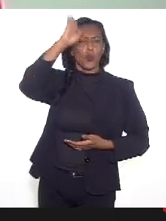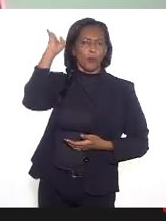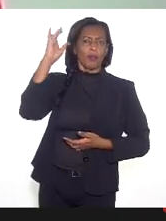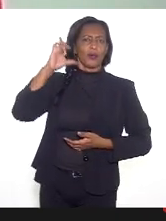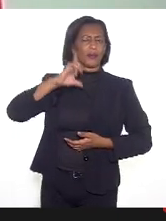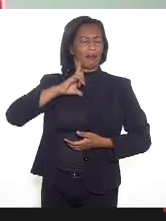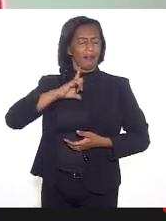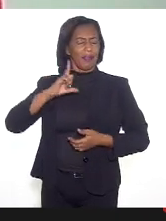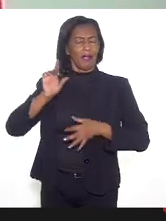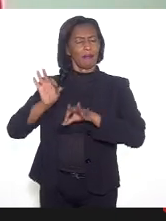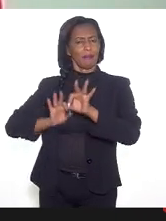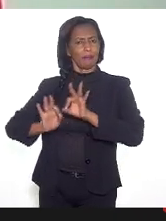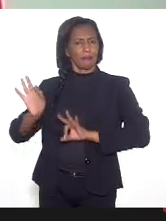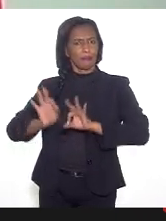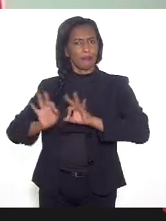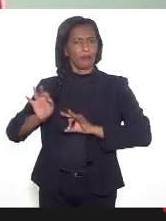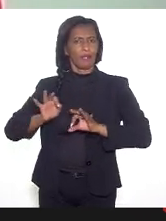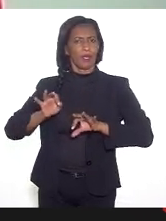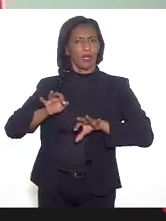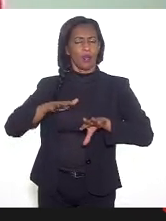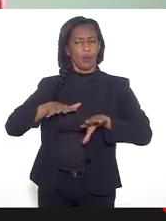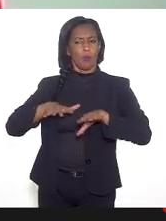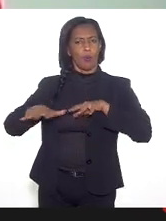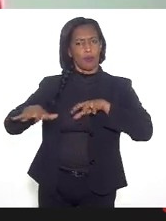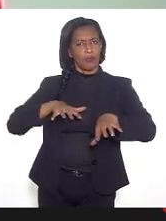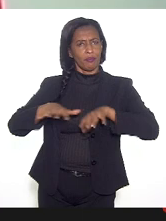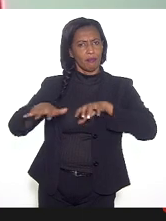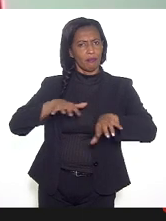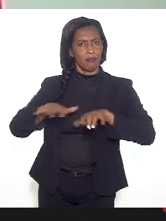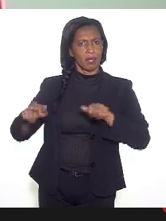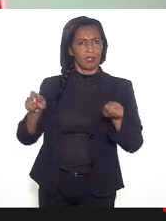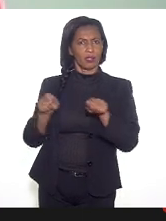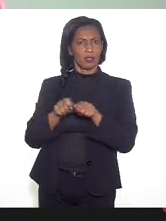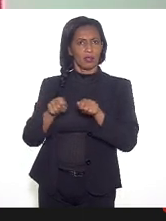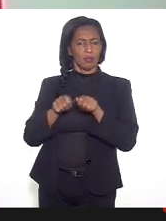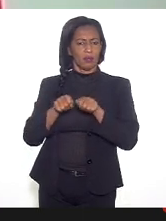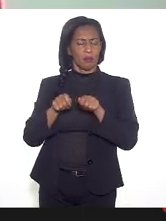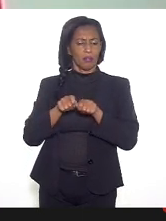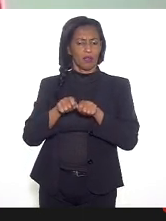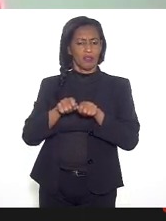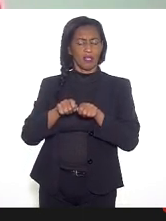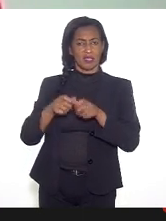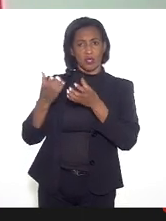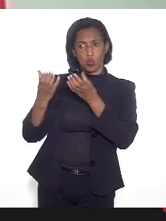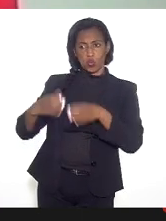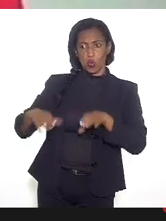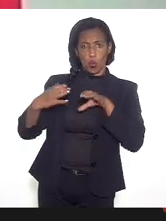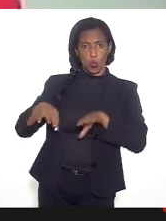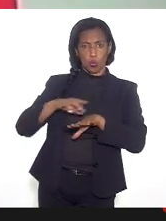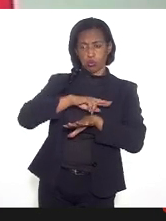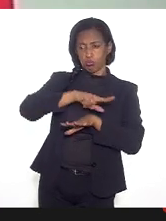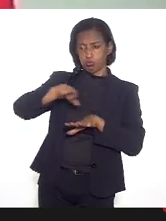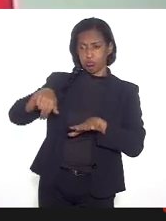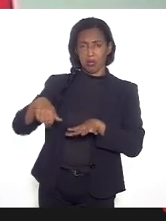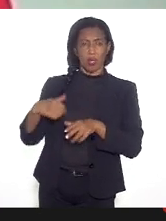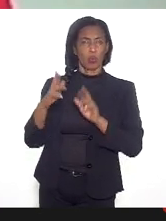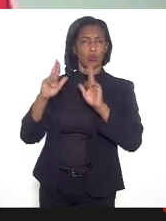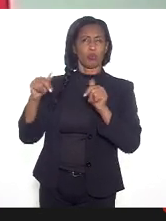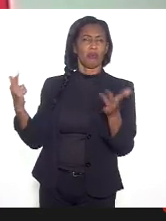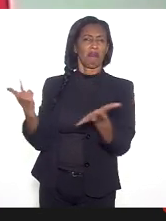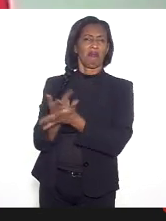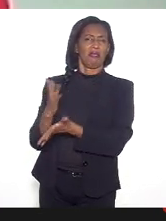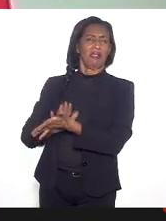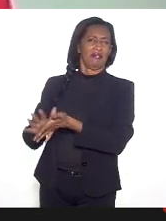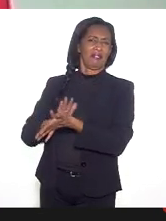feito aí, né, movimentos para concursos de oficiais, esses concursos nunca acontecem nada.